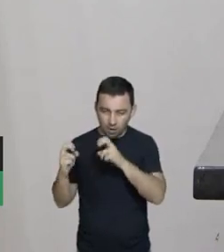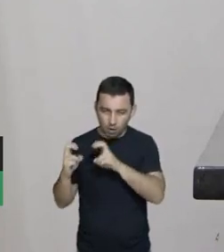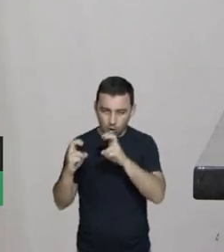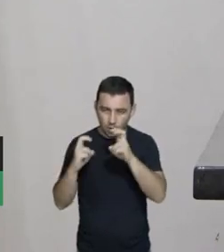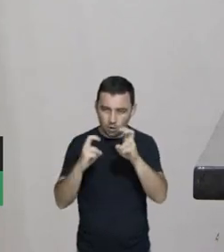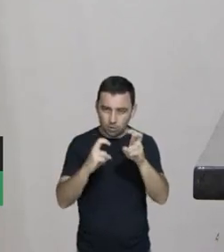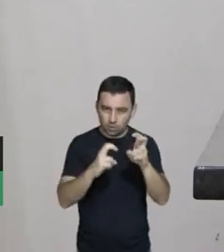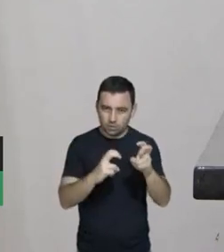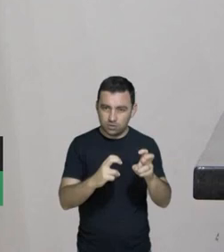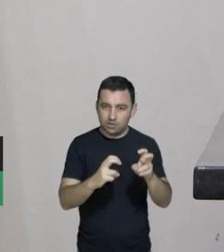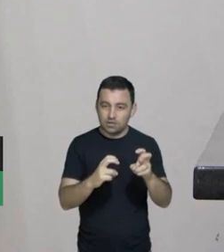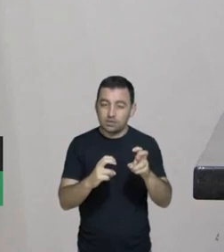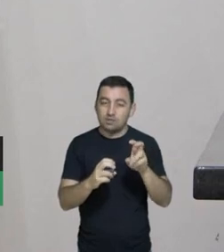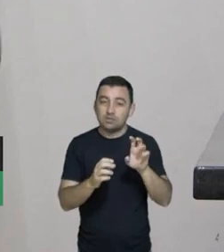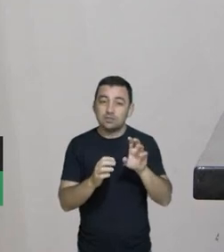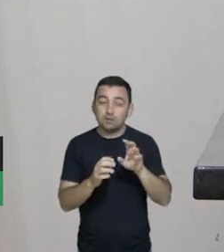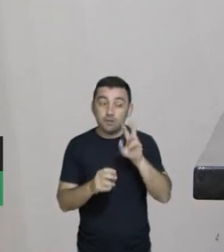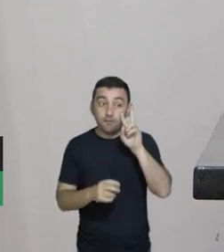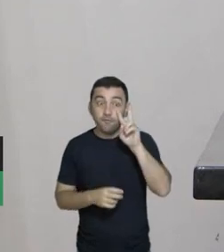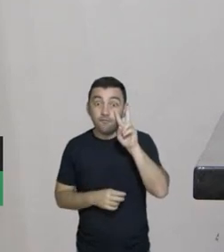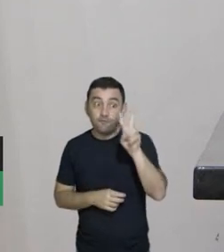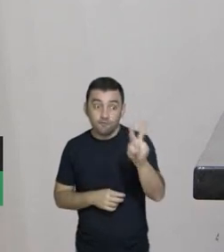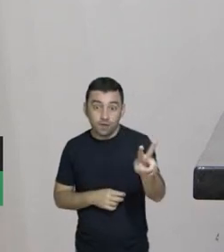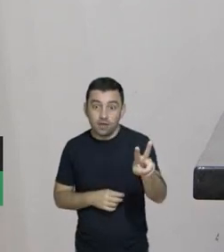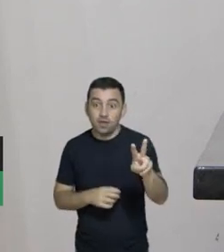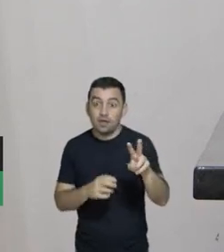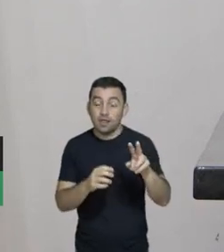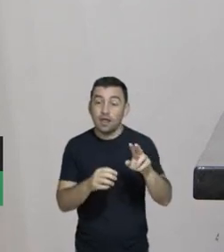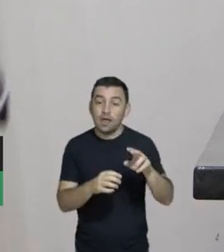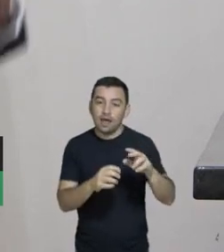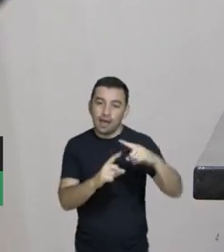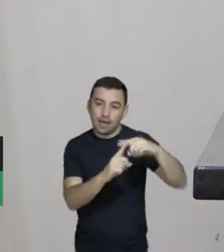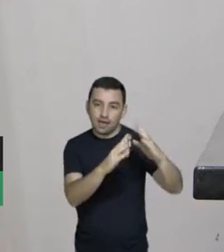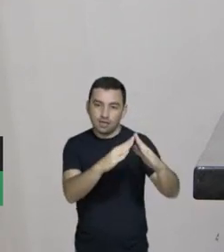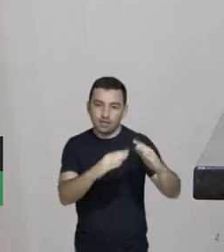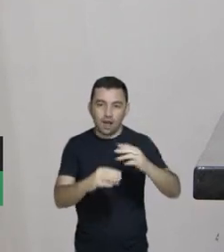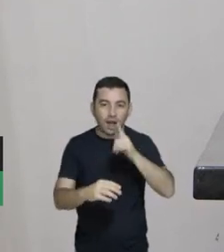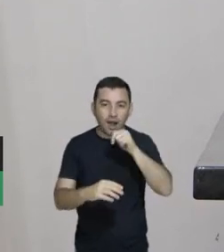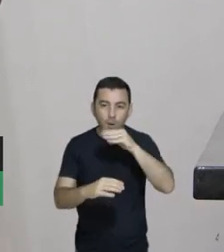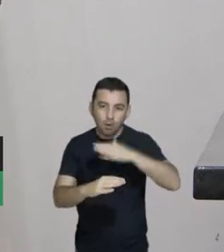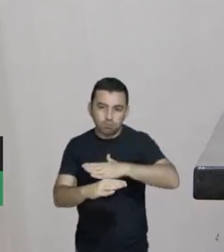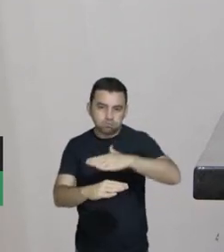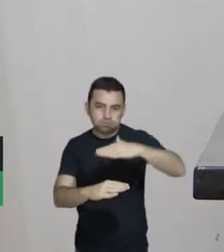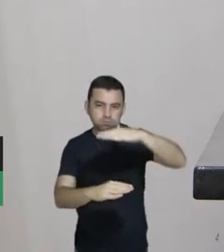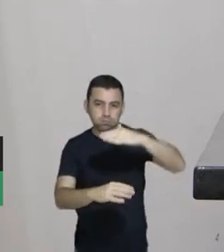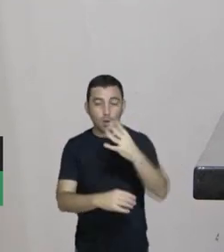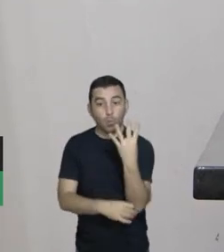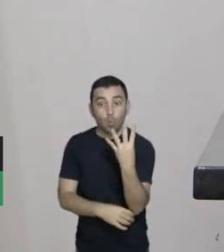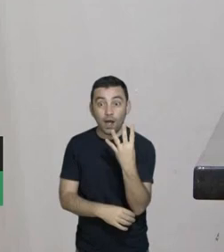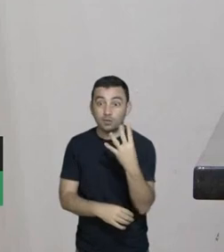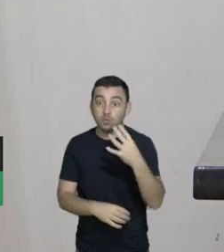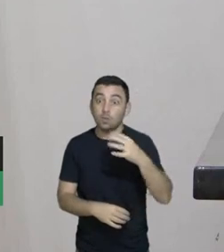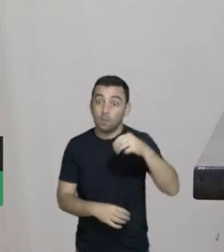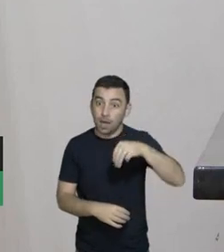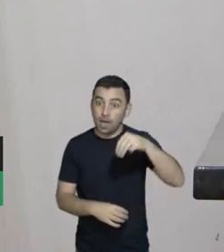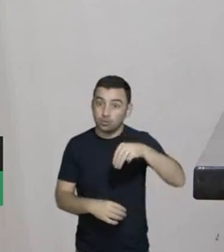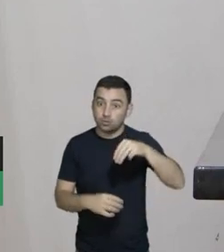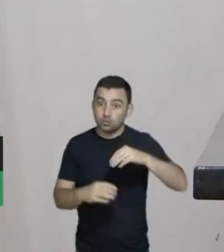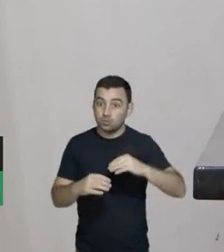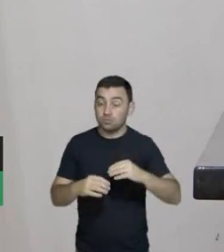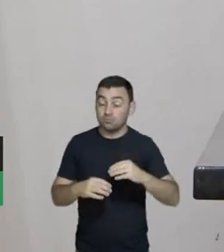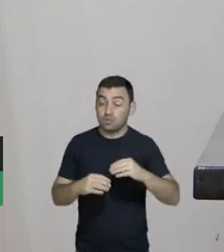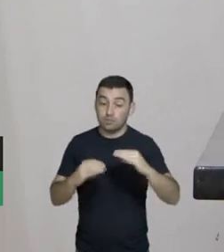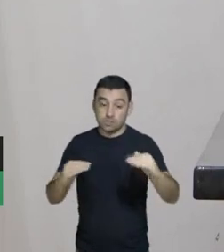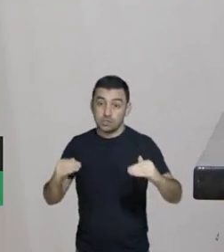olharmos até a Catedral de Florianópolis, um nível de quase 4 metros de água, água batendo no